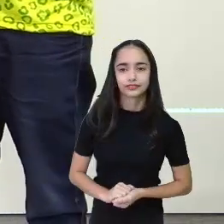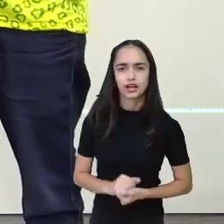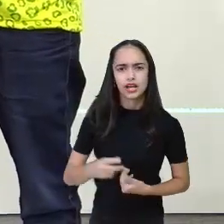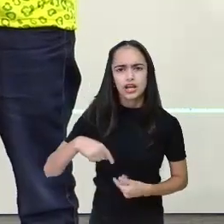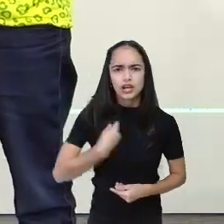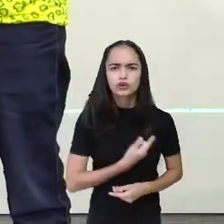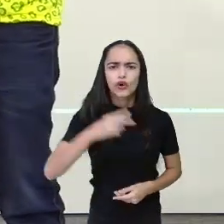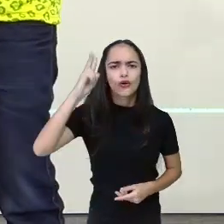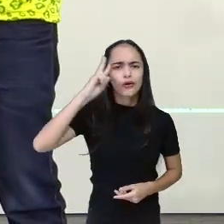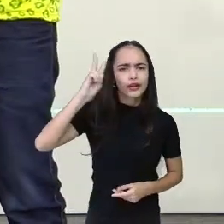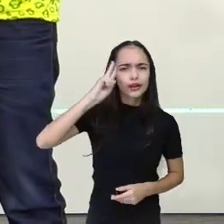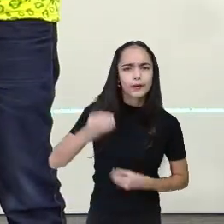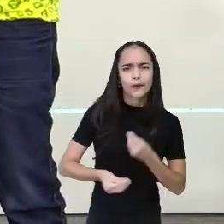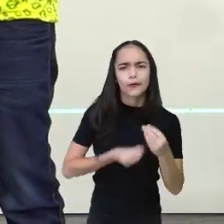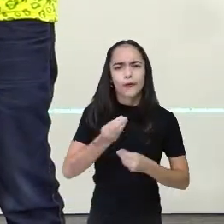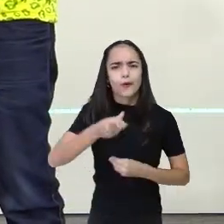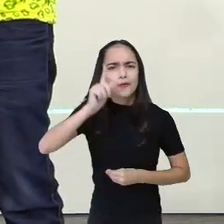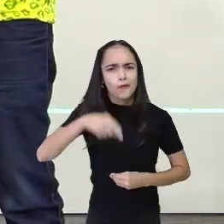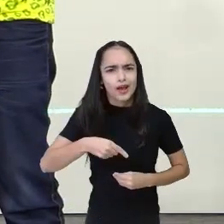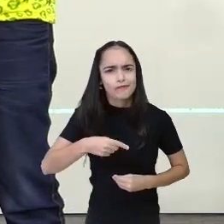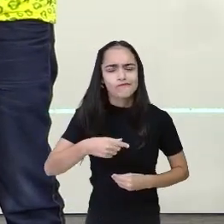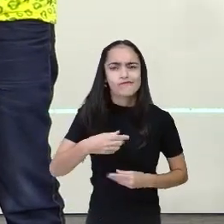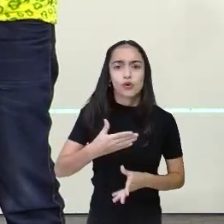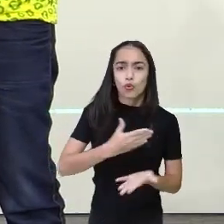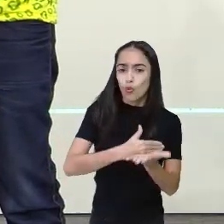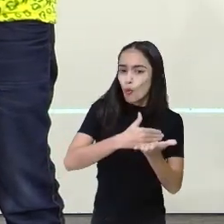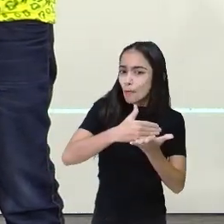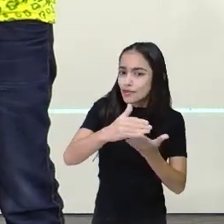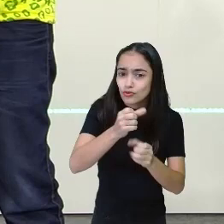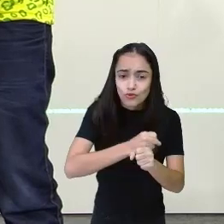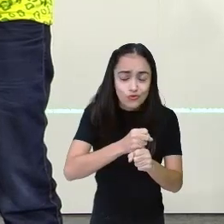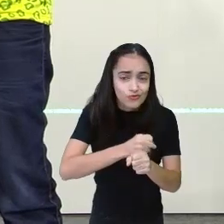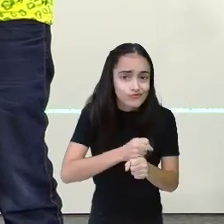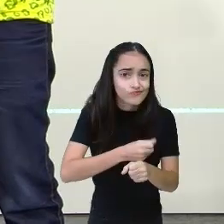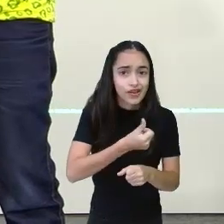Copa com 32 seleções, desde 1930, assim que